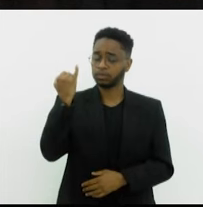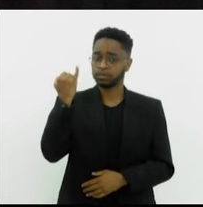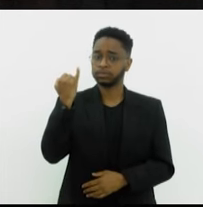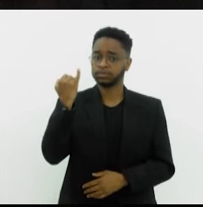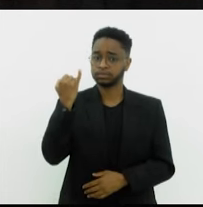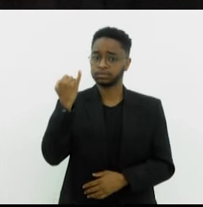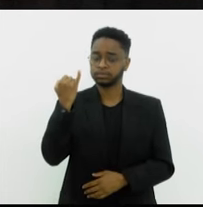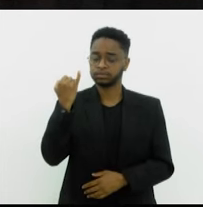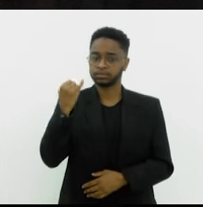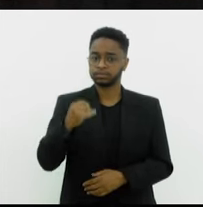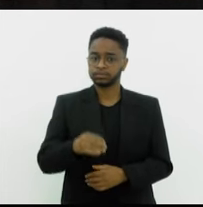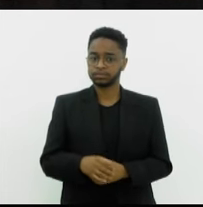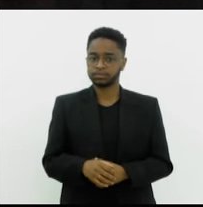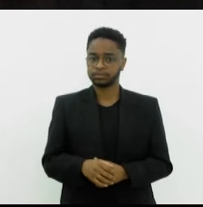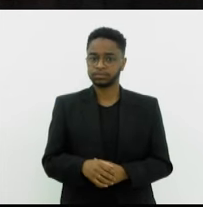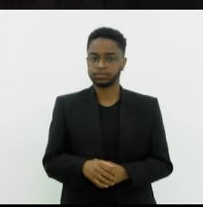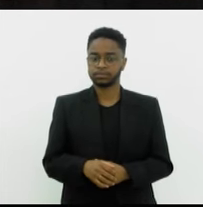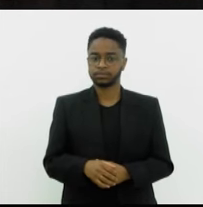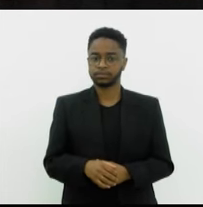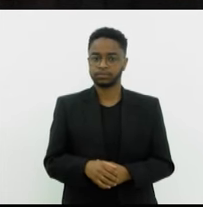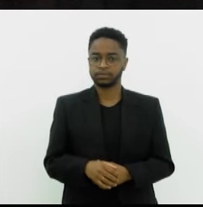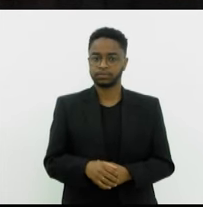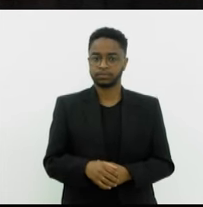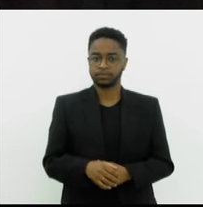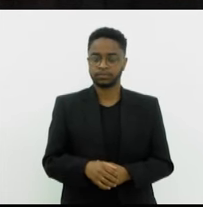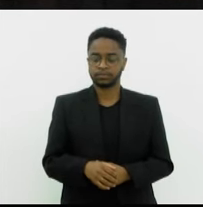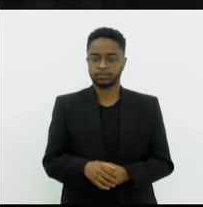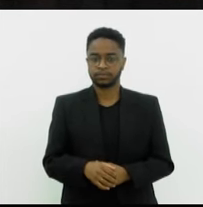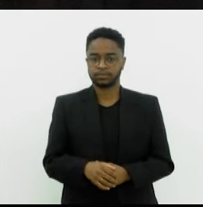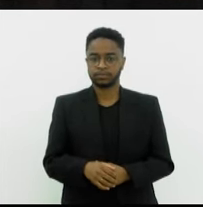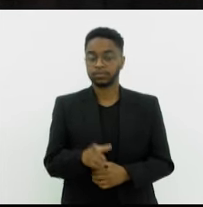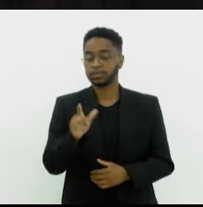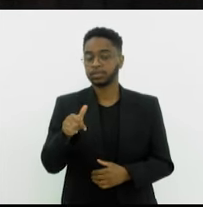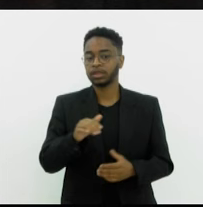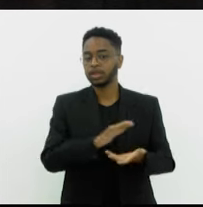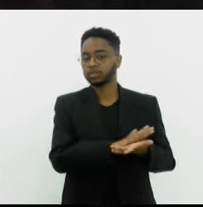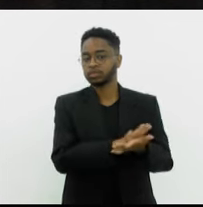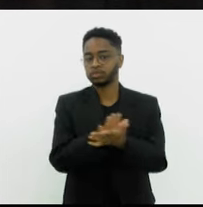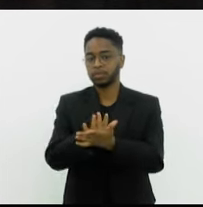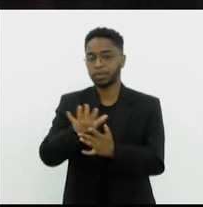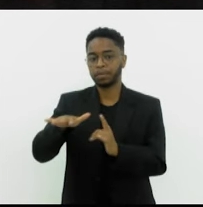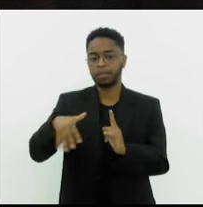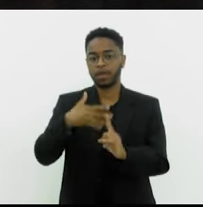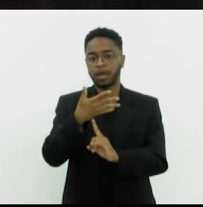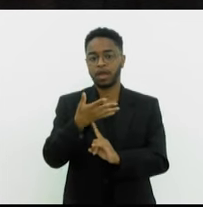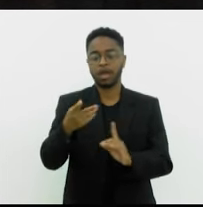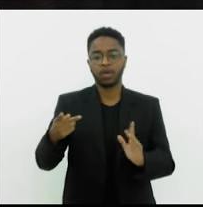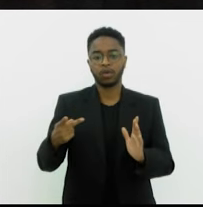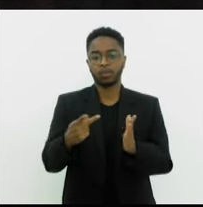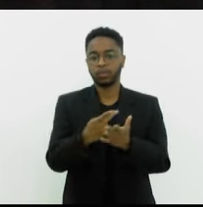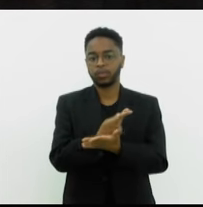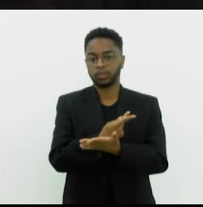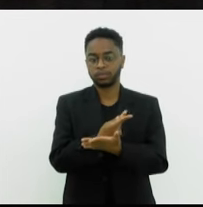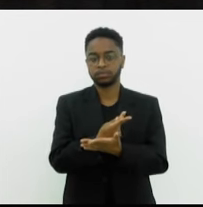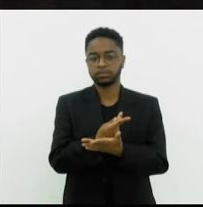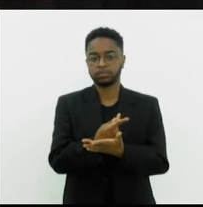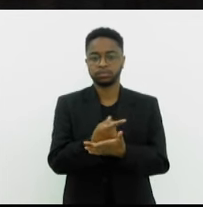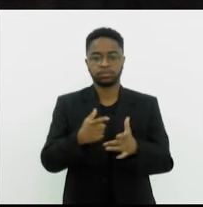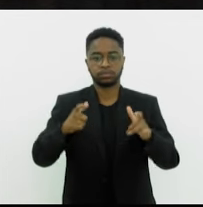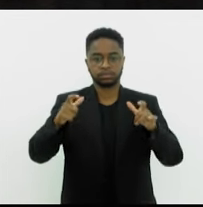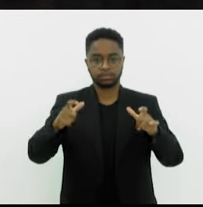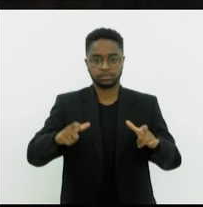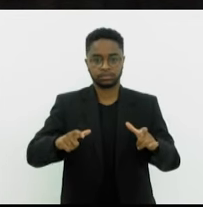o desastre ambiental que ocorreu na bacia